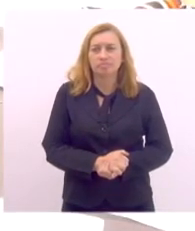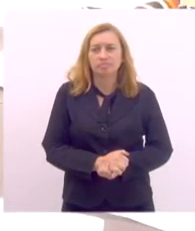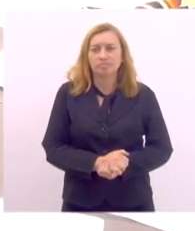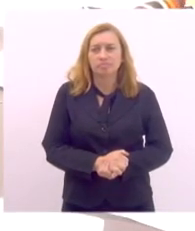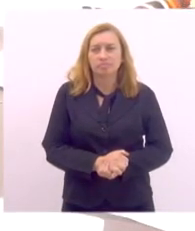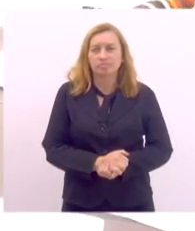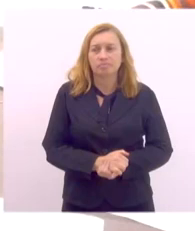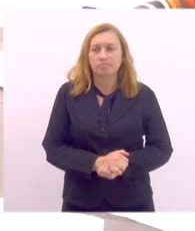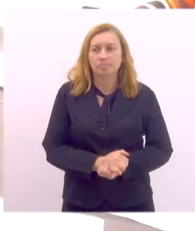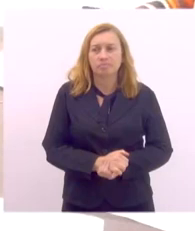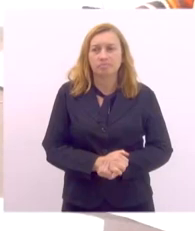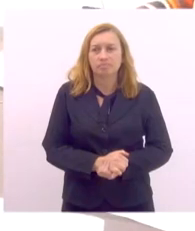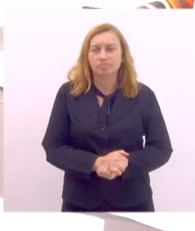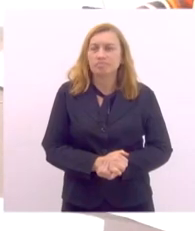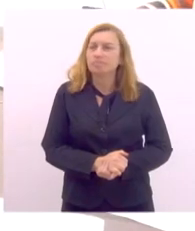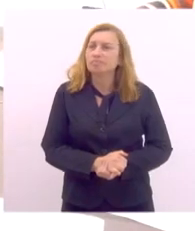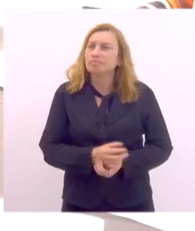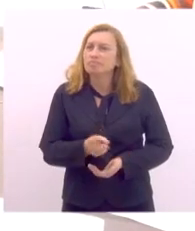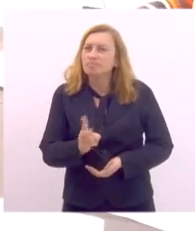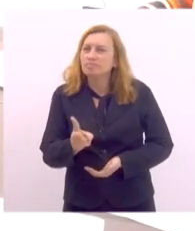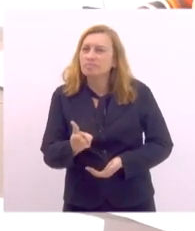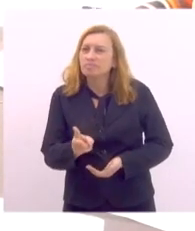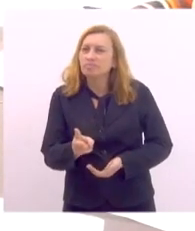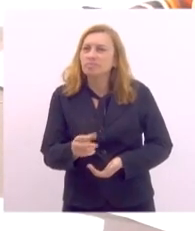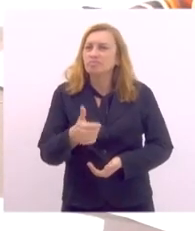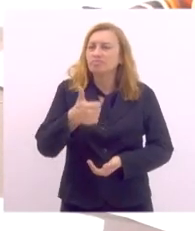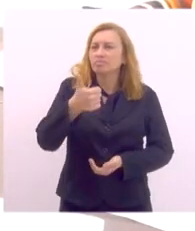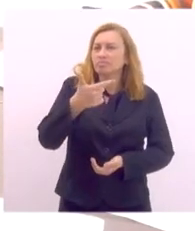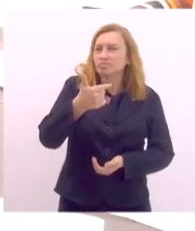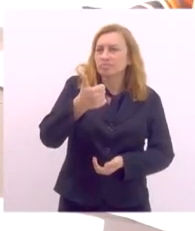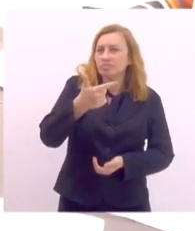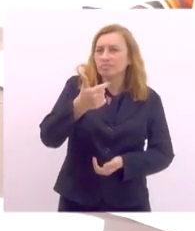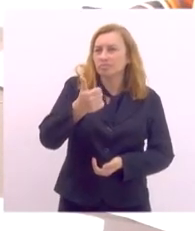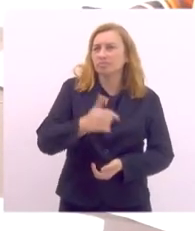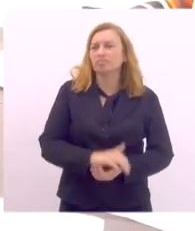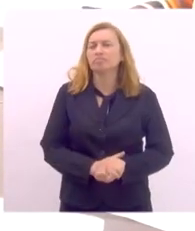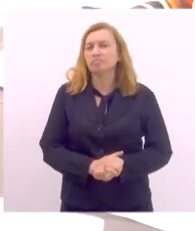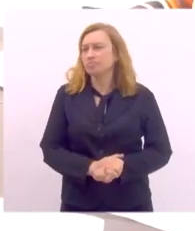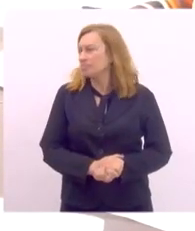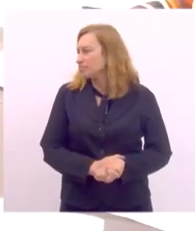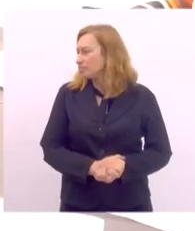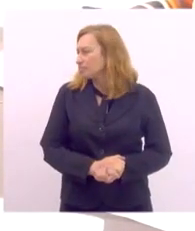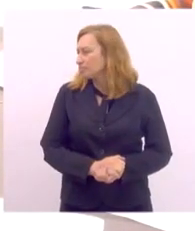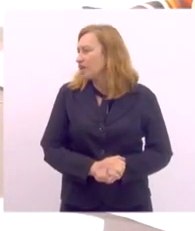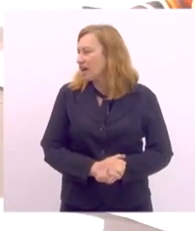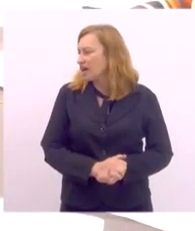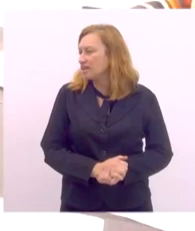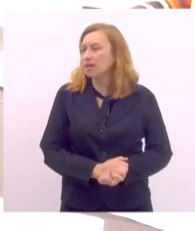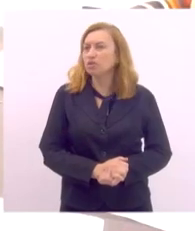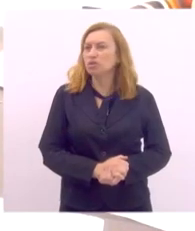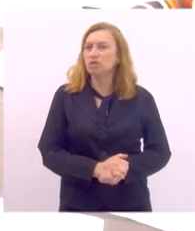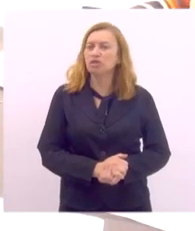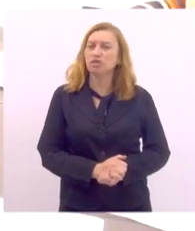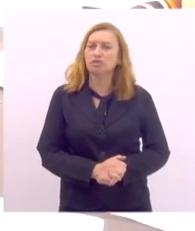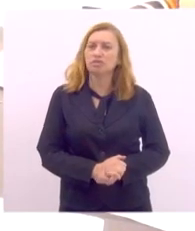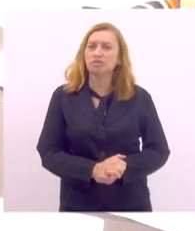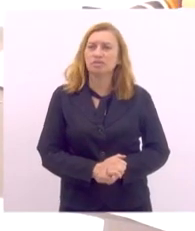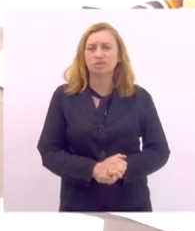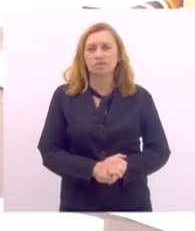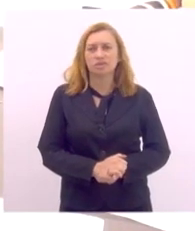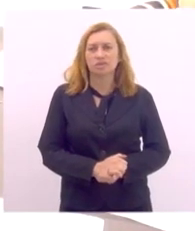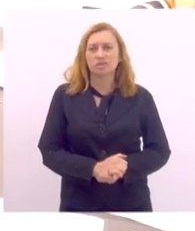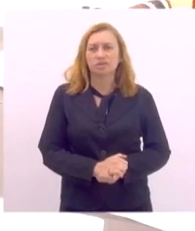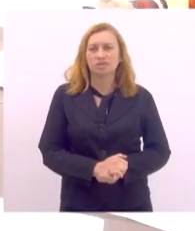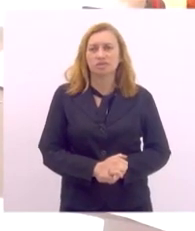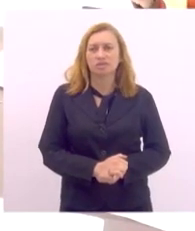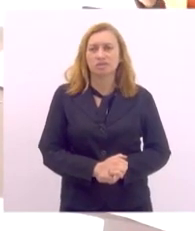Deve um vinho. É, manter o 12º. Deve um vinho, presidente. Pode ser o meu chefe. Fagner no oitavo andar. Não, Fagner